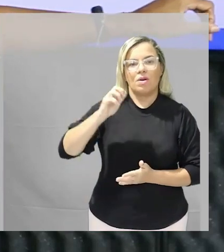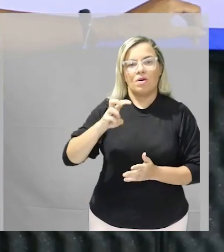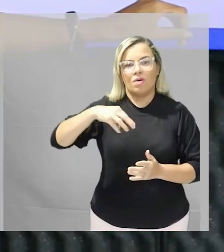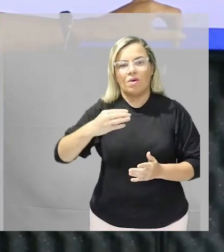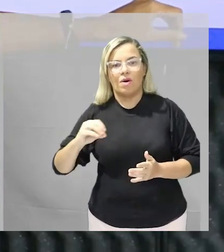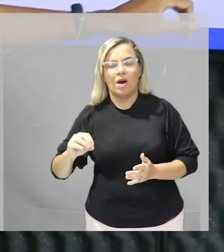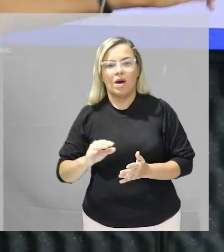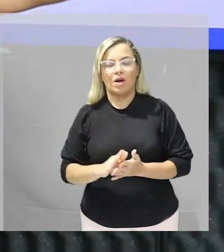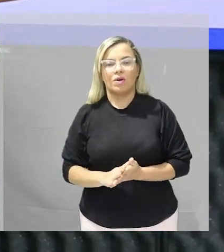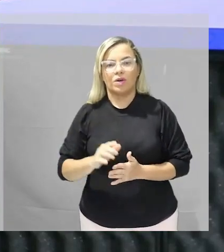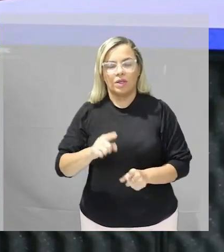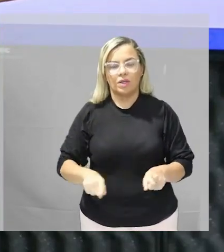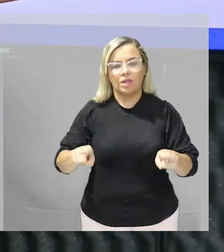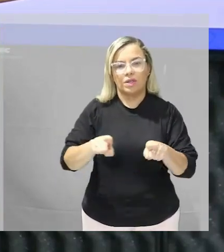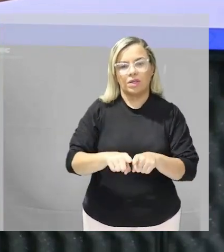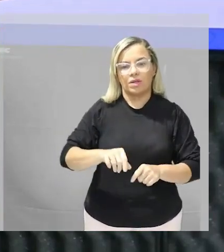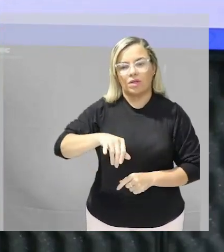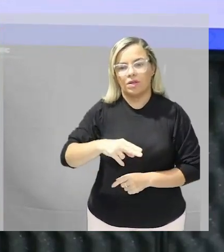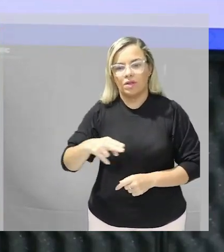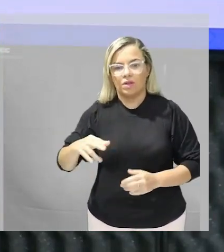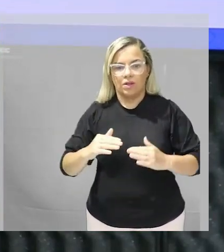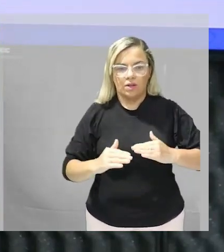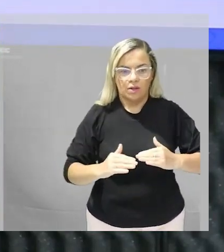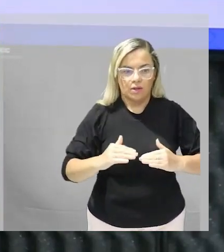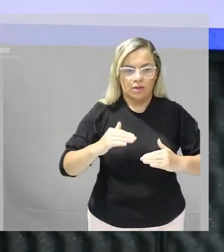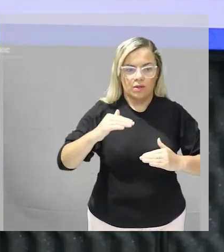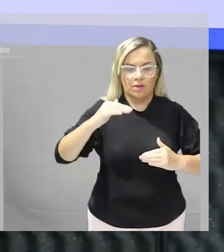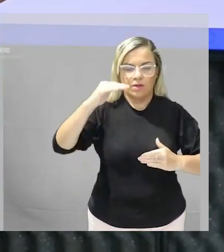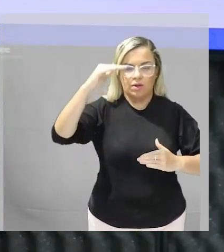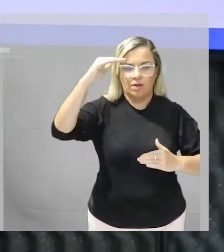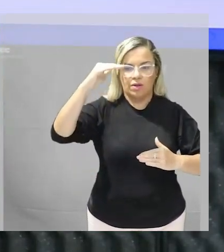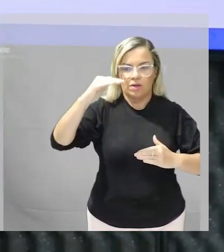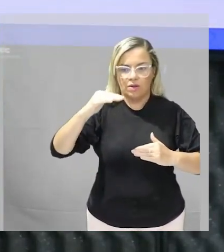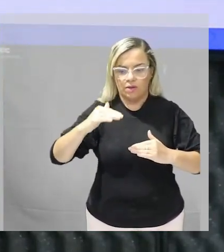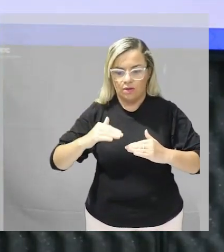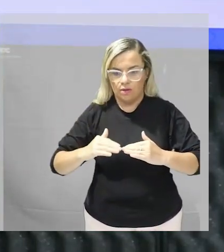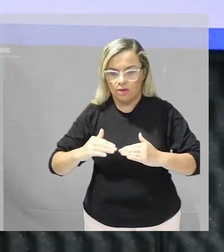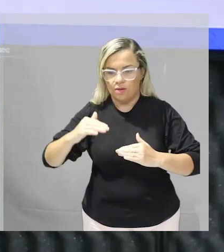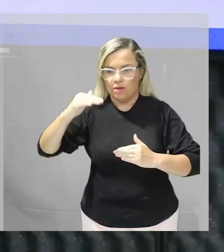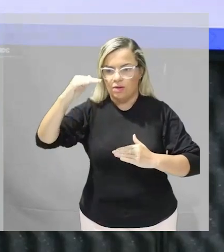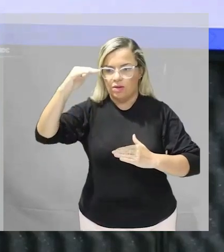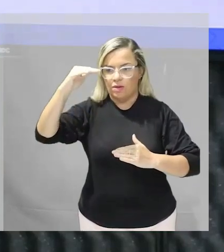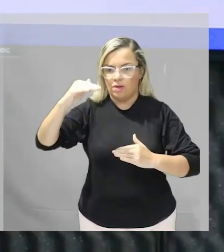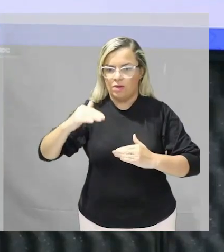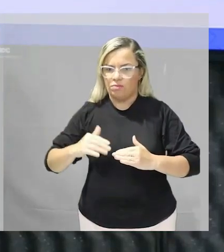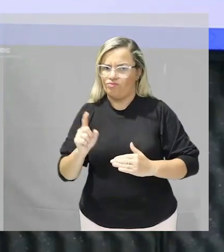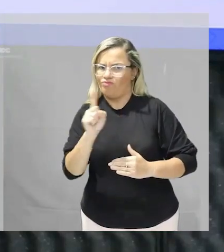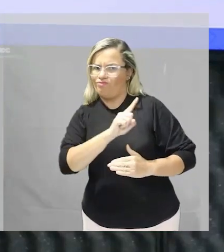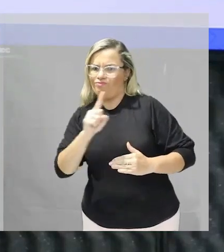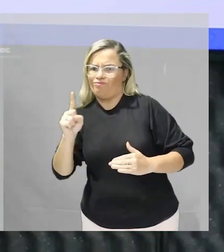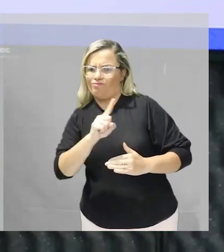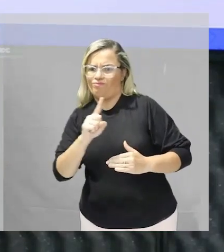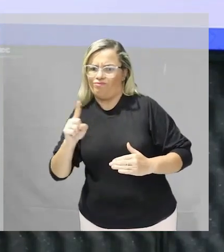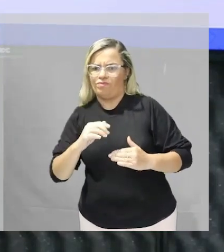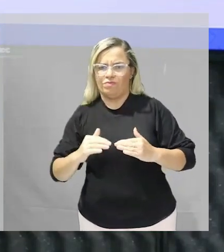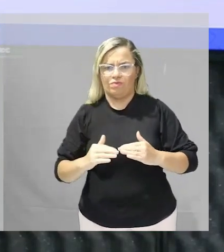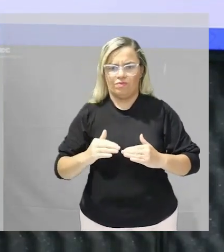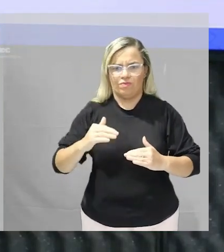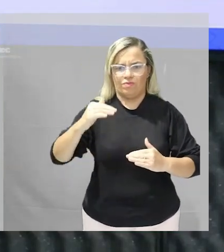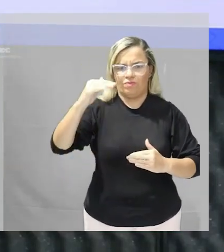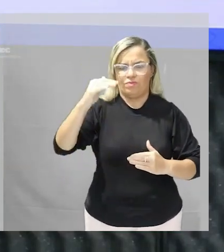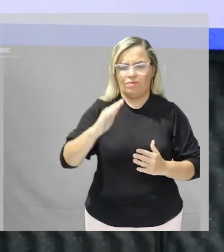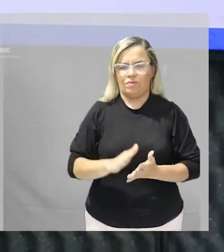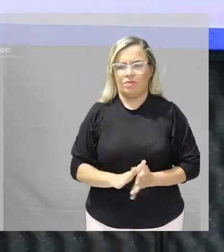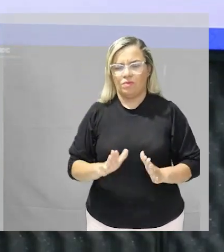né observa que caiu subiu não foi crescente não então bem aqui